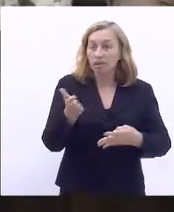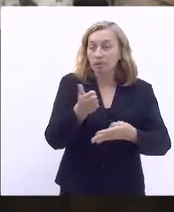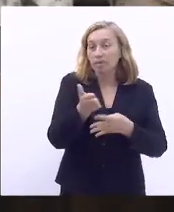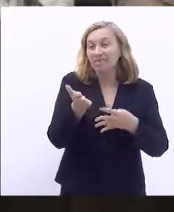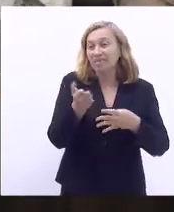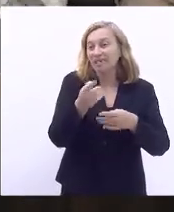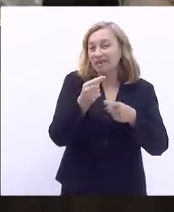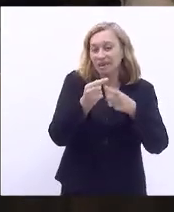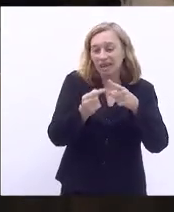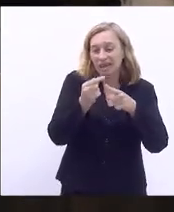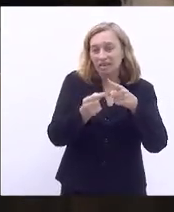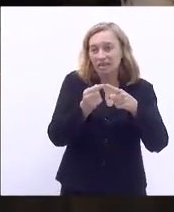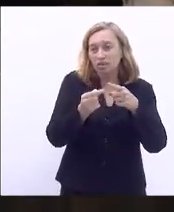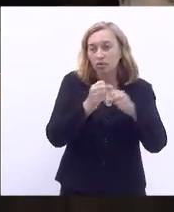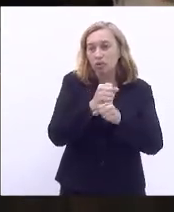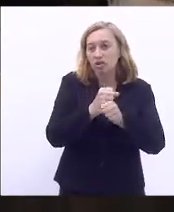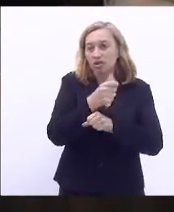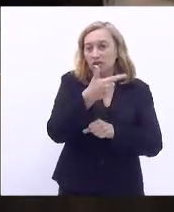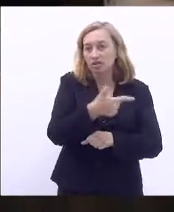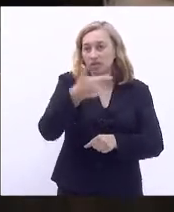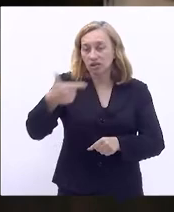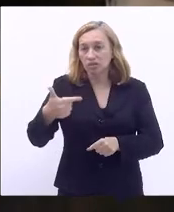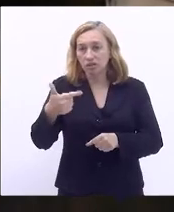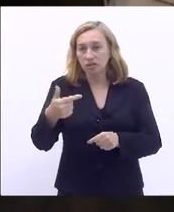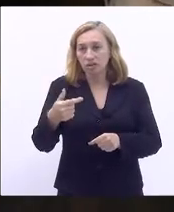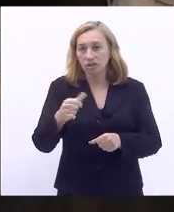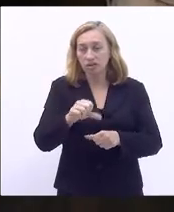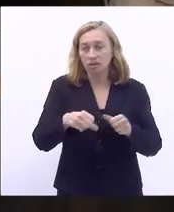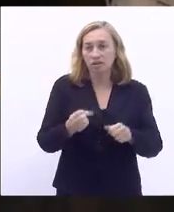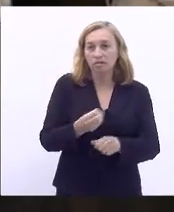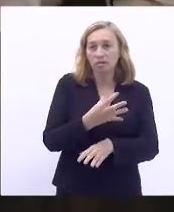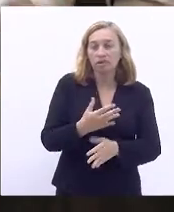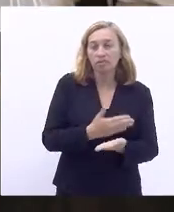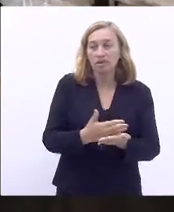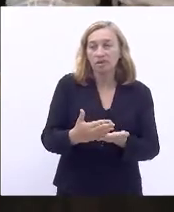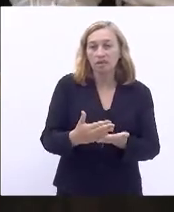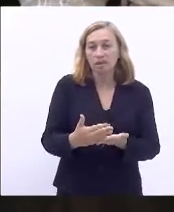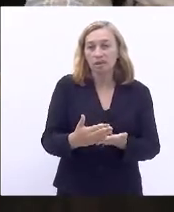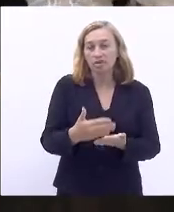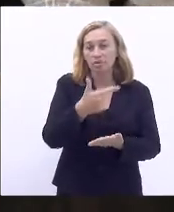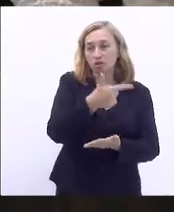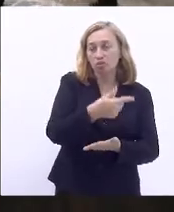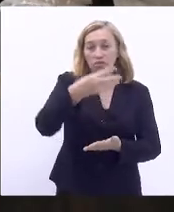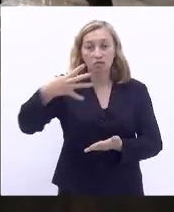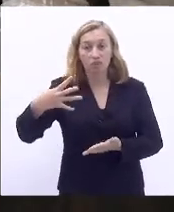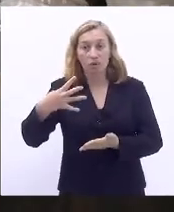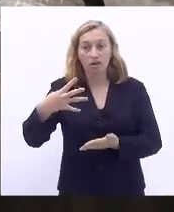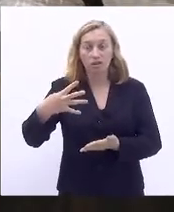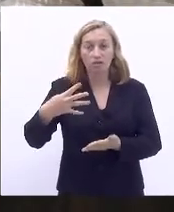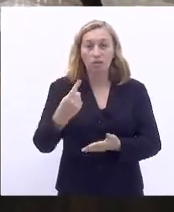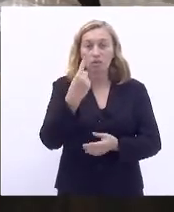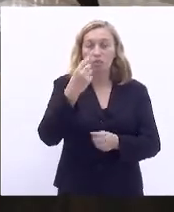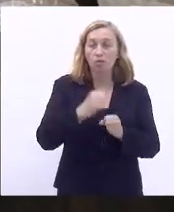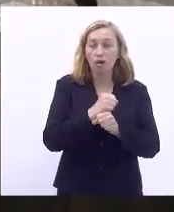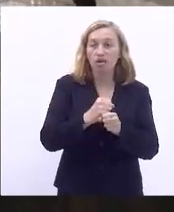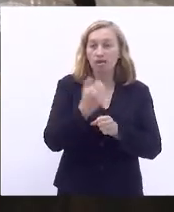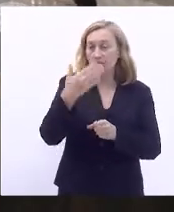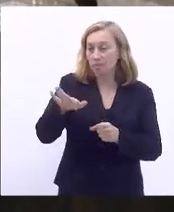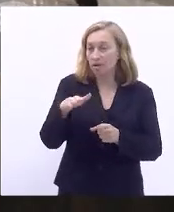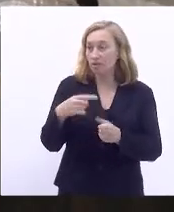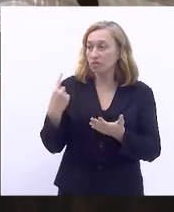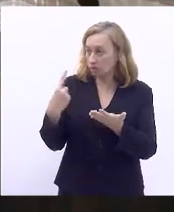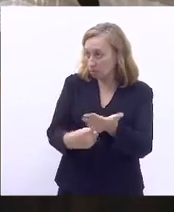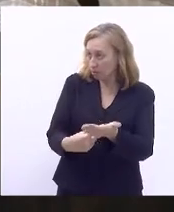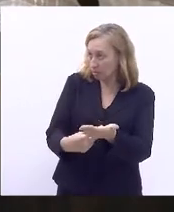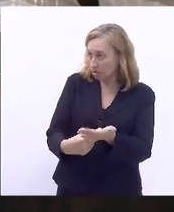22. A reforma é para começar em 2024, é um ano e meio. Então, eu faço aqui um compromisso, nós vamos